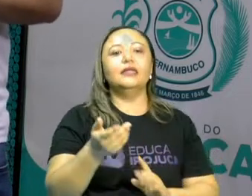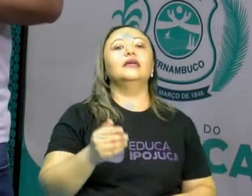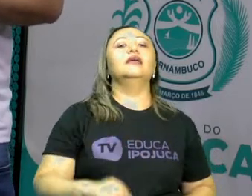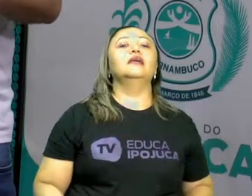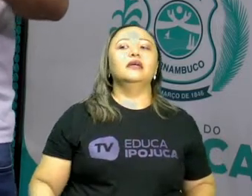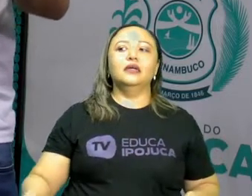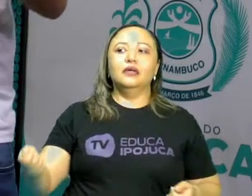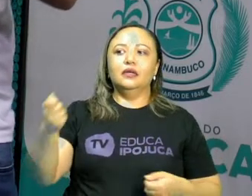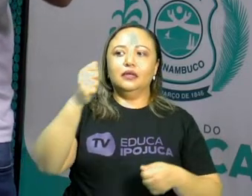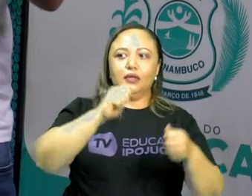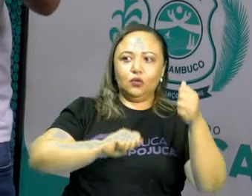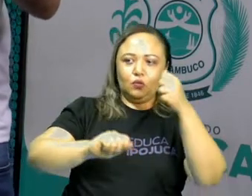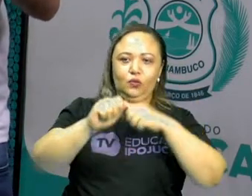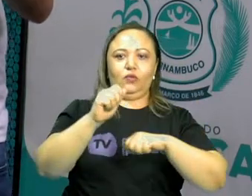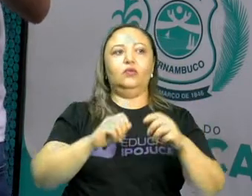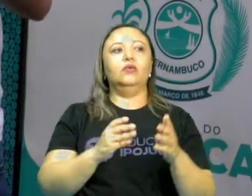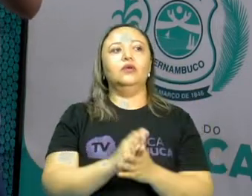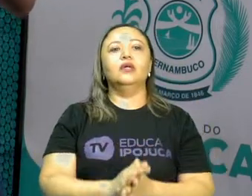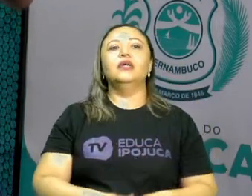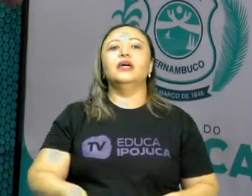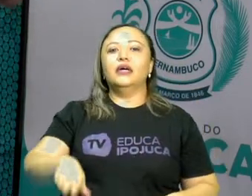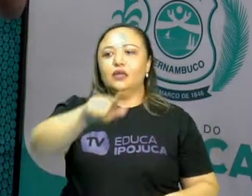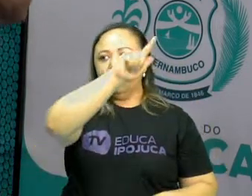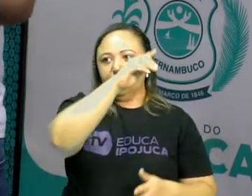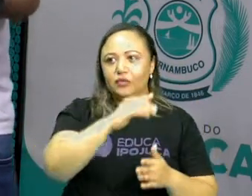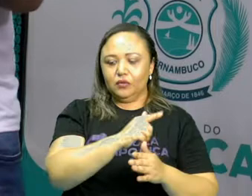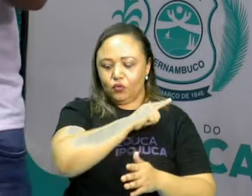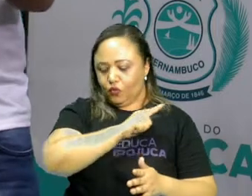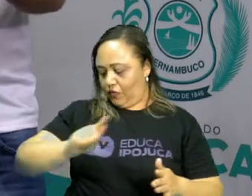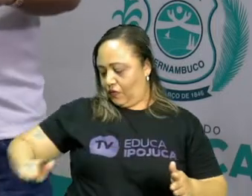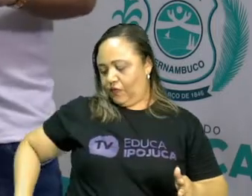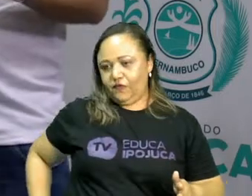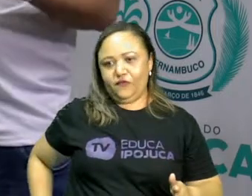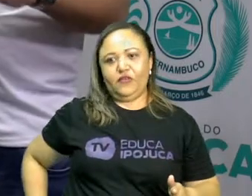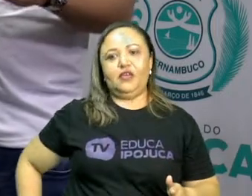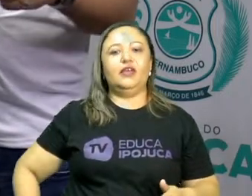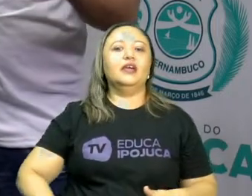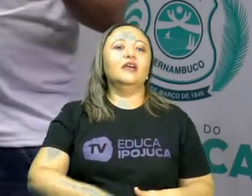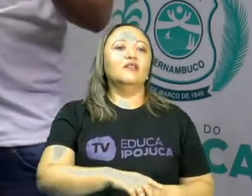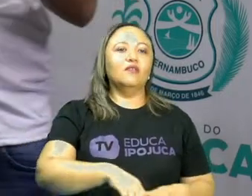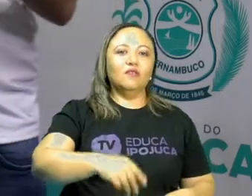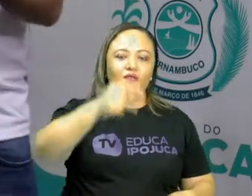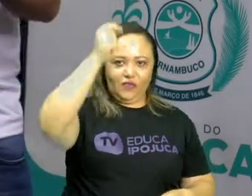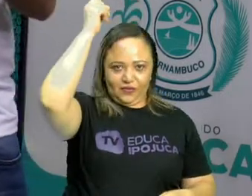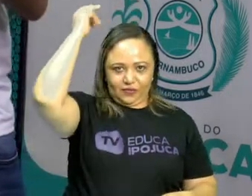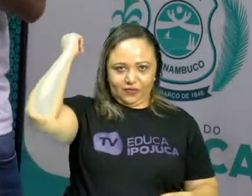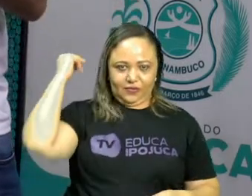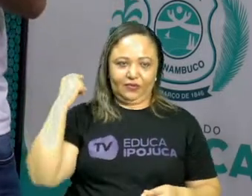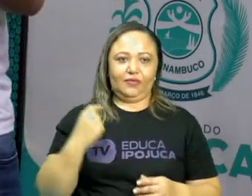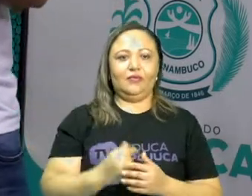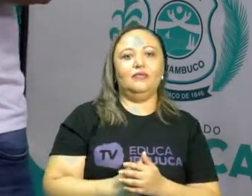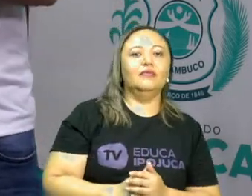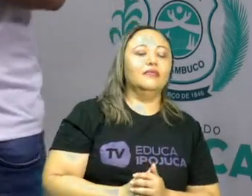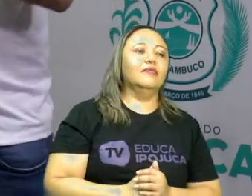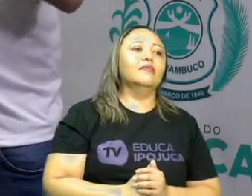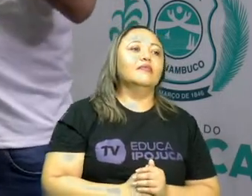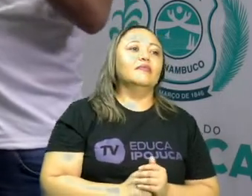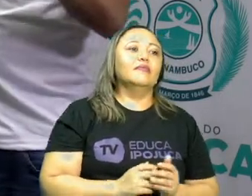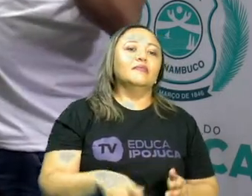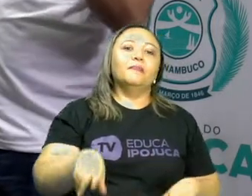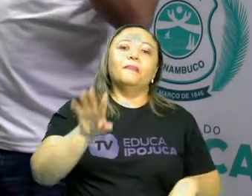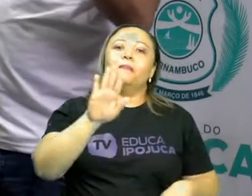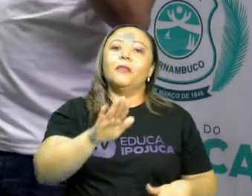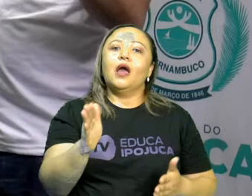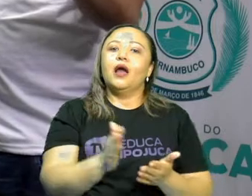a a durante o regime absolutista né E durante o antigo regime aberto bom